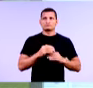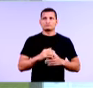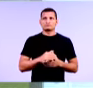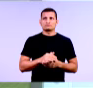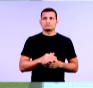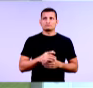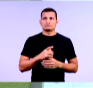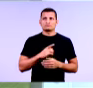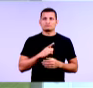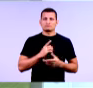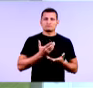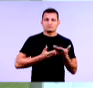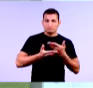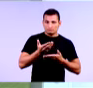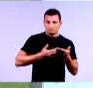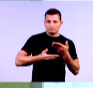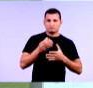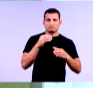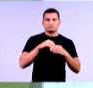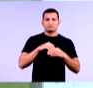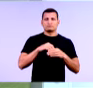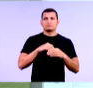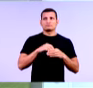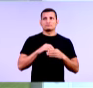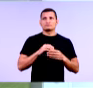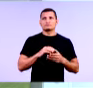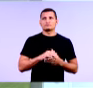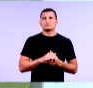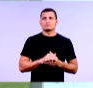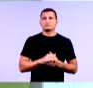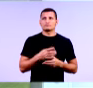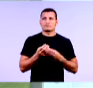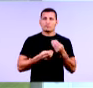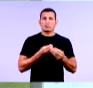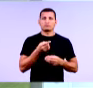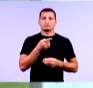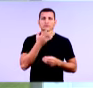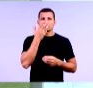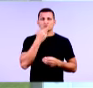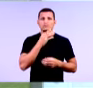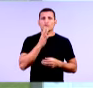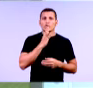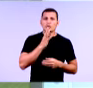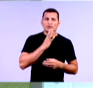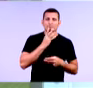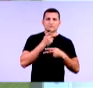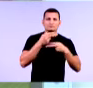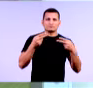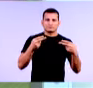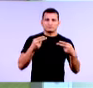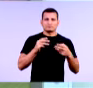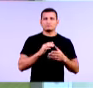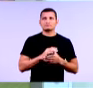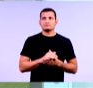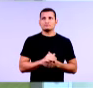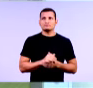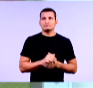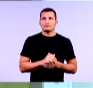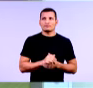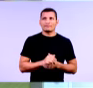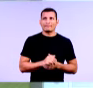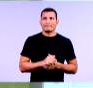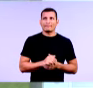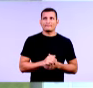de bastante interação lá dentro. Como é que ele reconhece um objeto? O objeto, gente, a gente tem